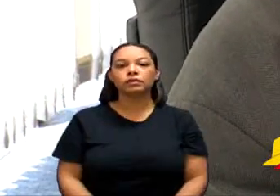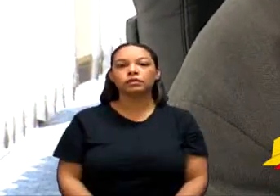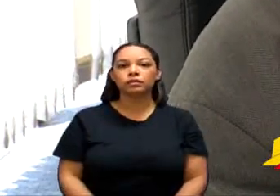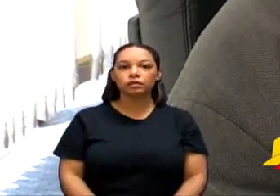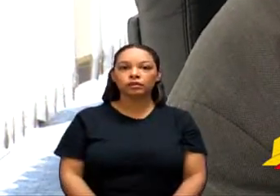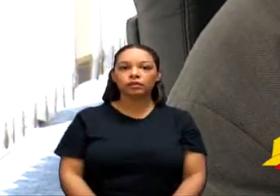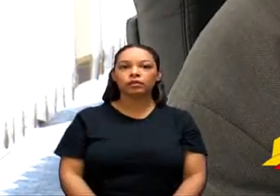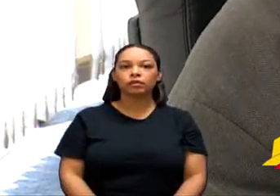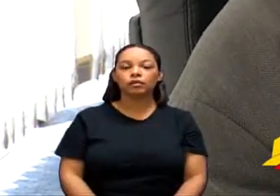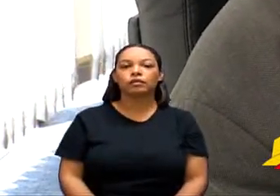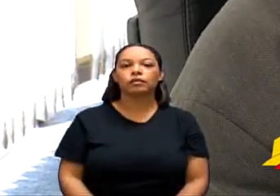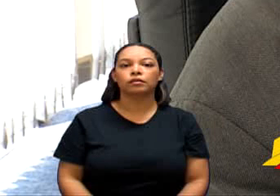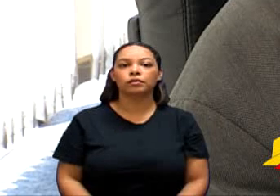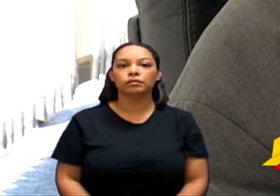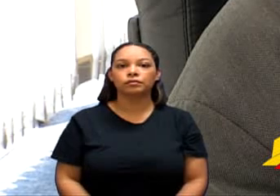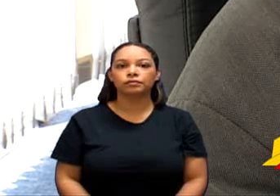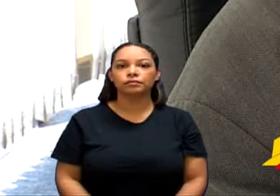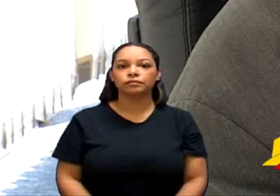nas rodovias.